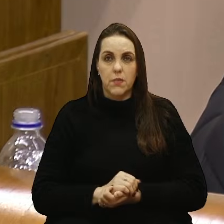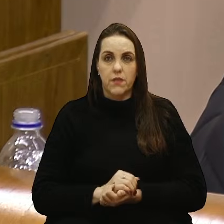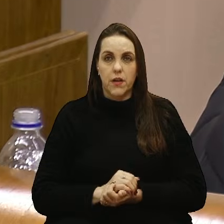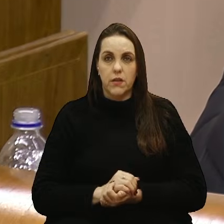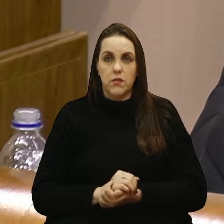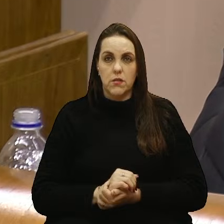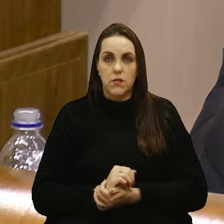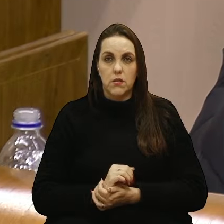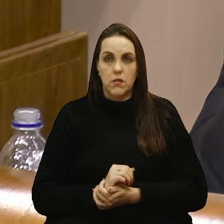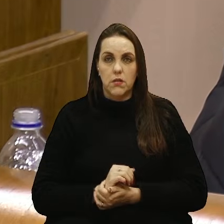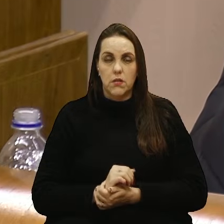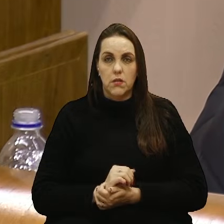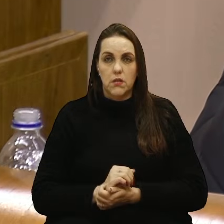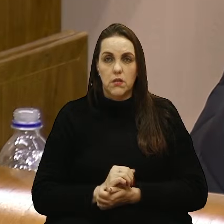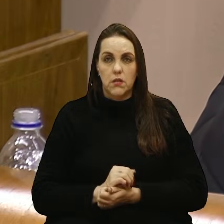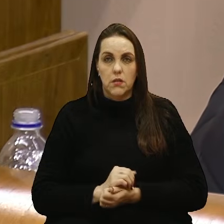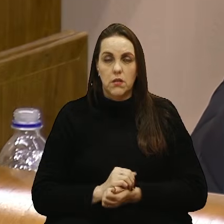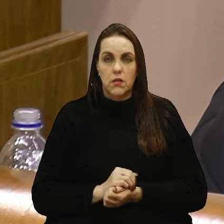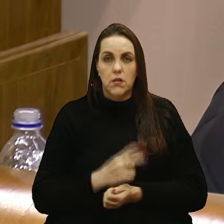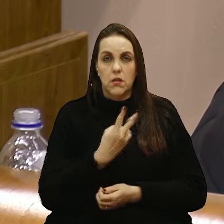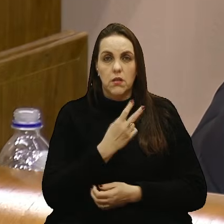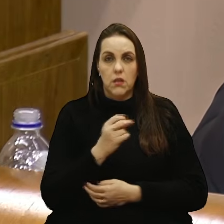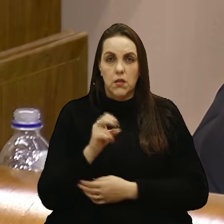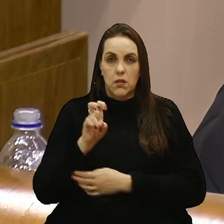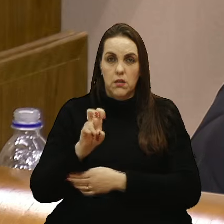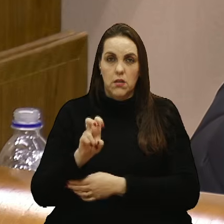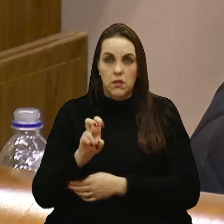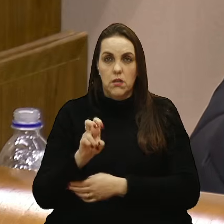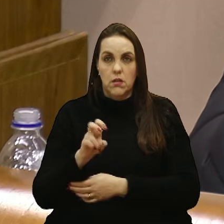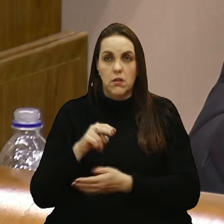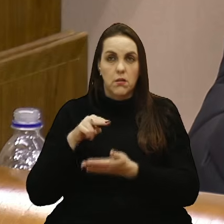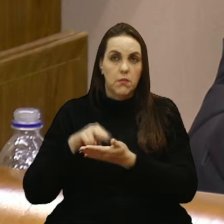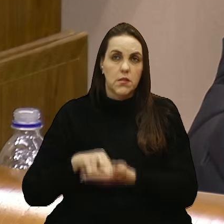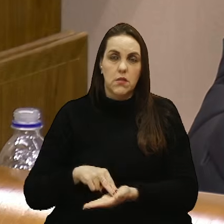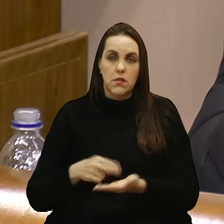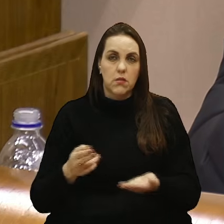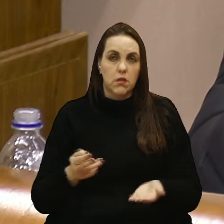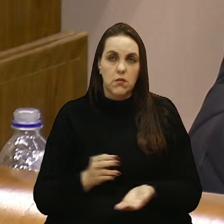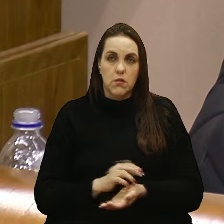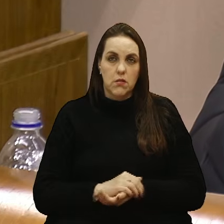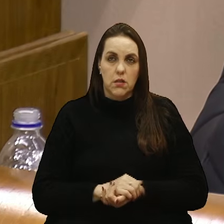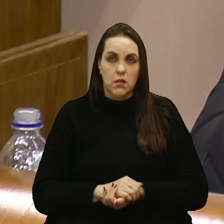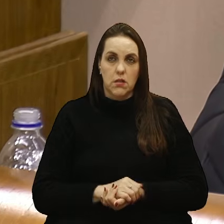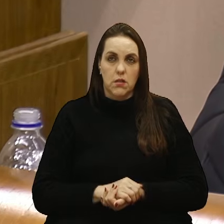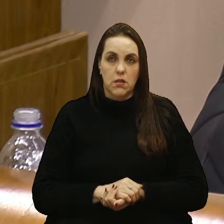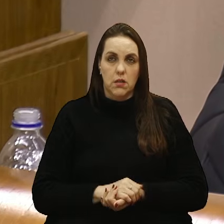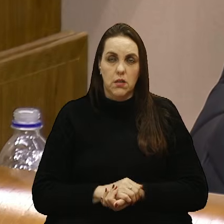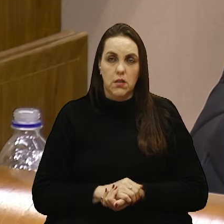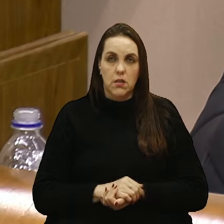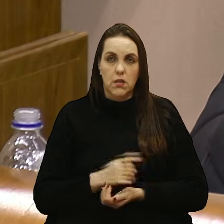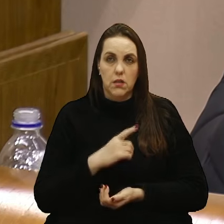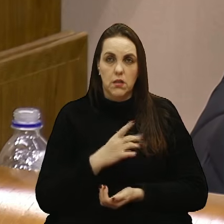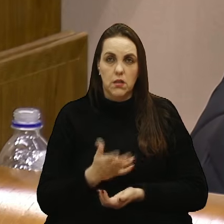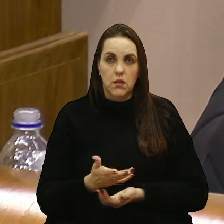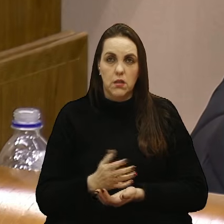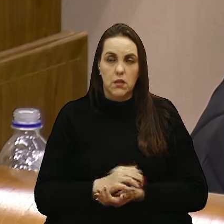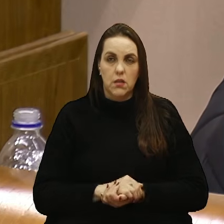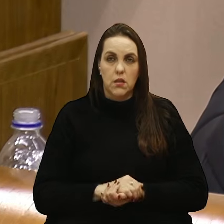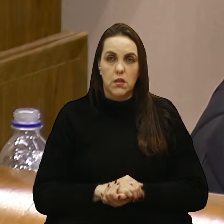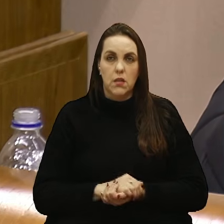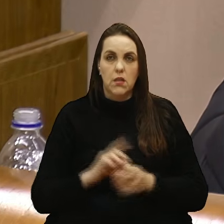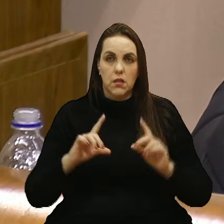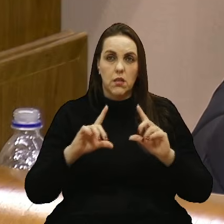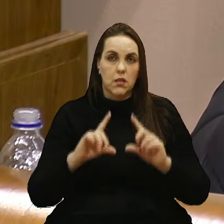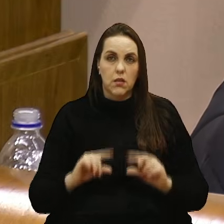com em 2005, quando nós assumimos, trabalhamos o que nós estamos fazendo hoje, na redução